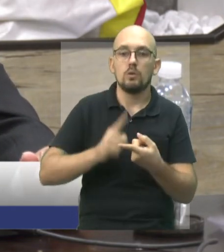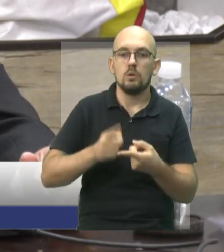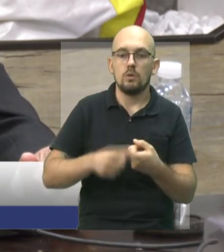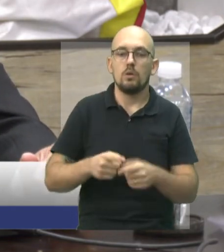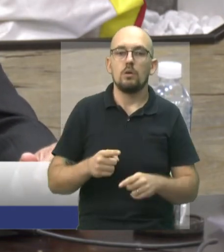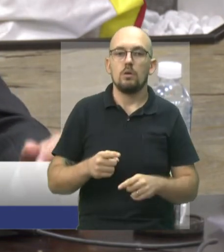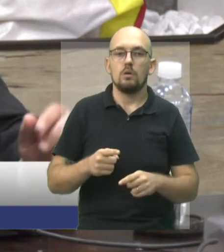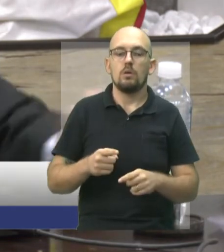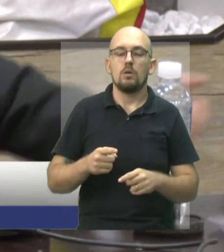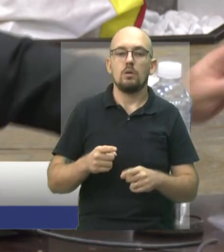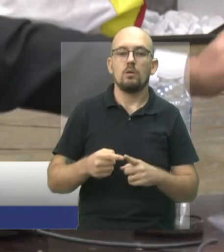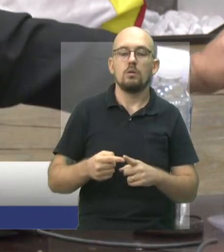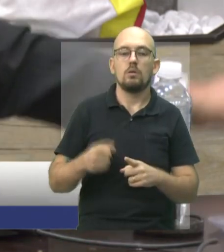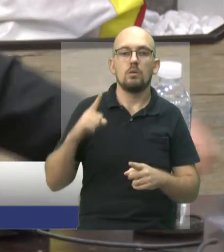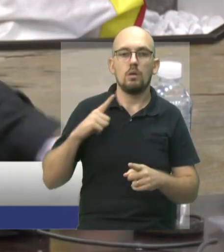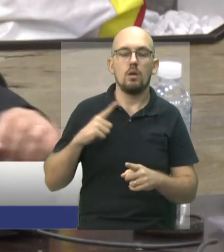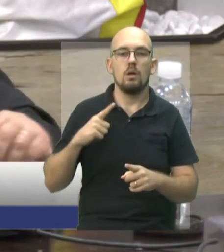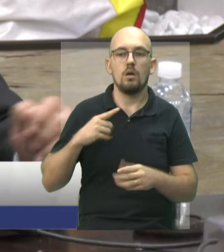valores, como